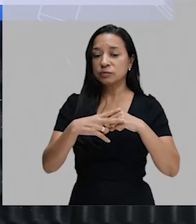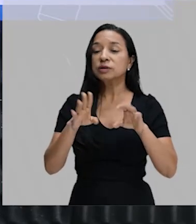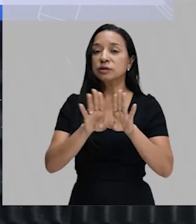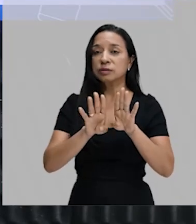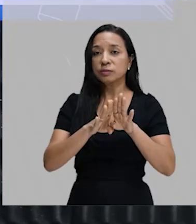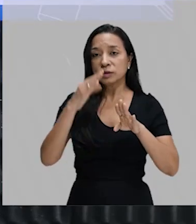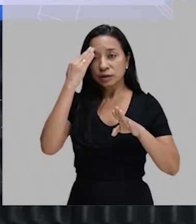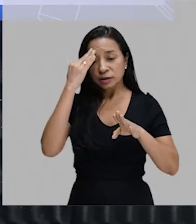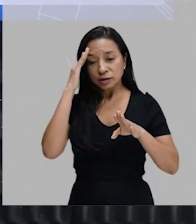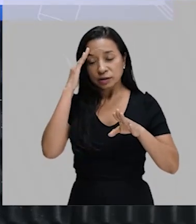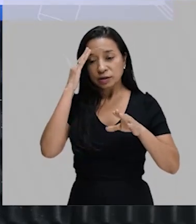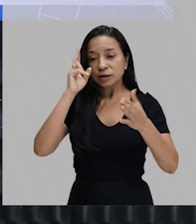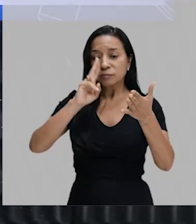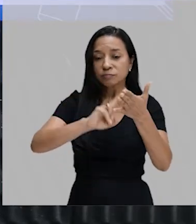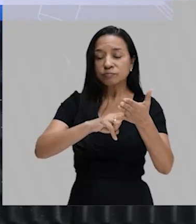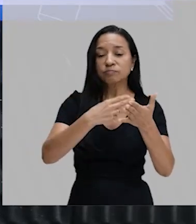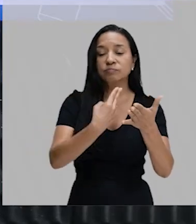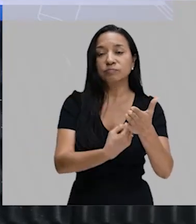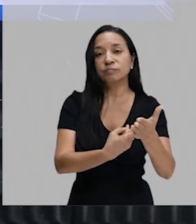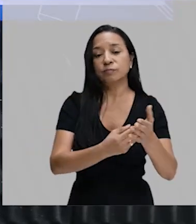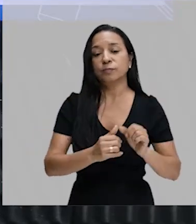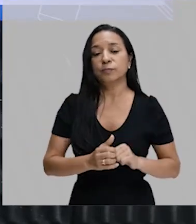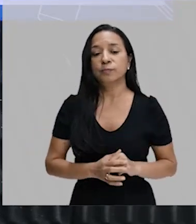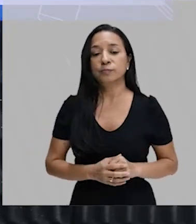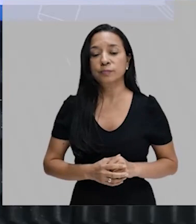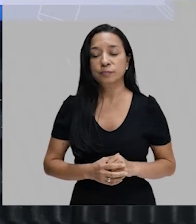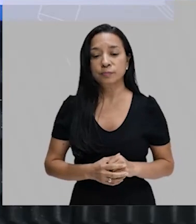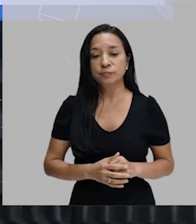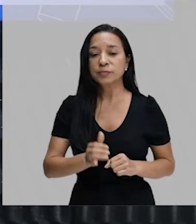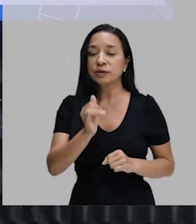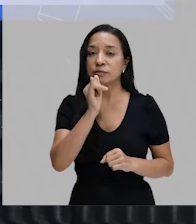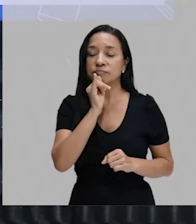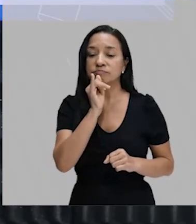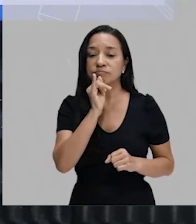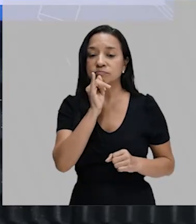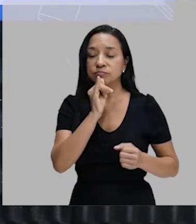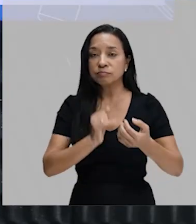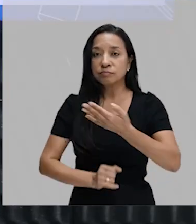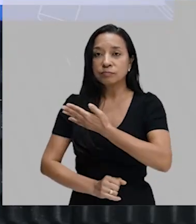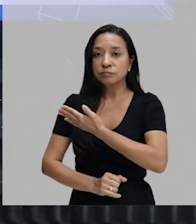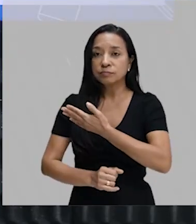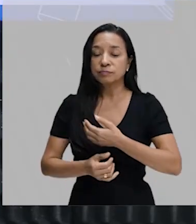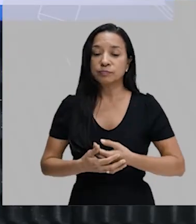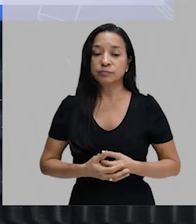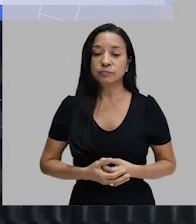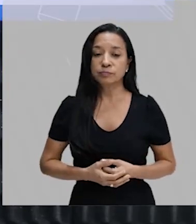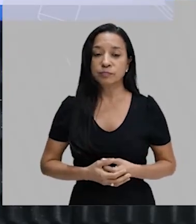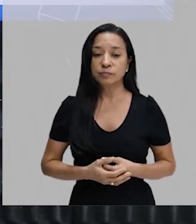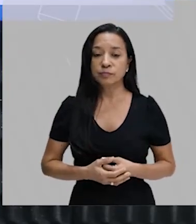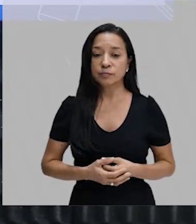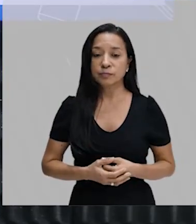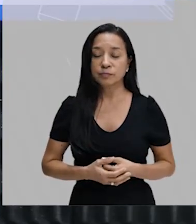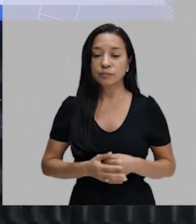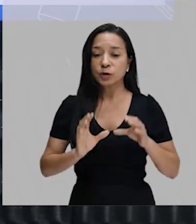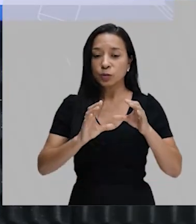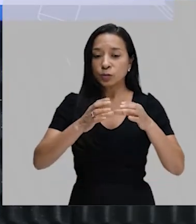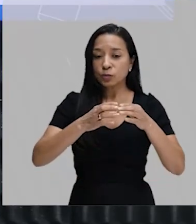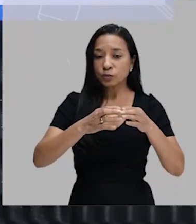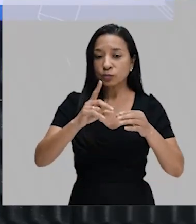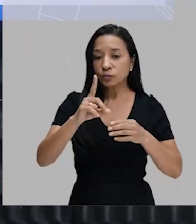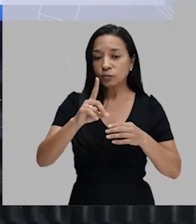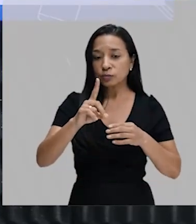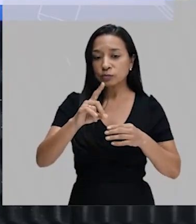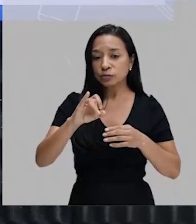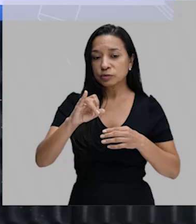compreender as suas traduções. Decir, que é o verbo dizer, está no grupo